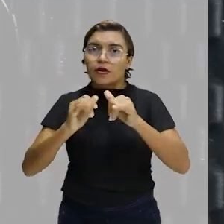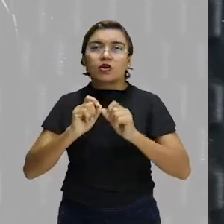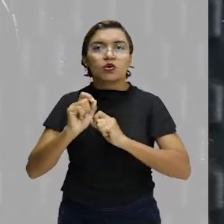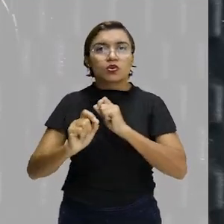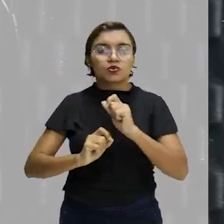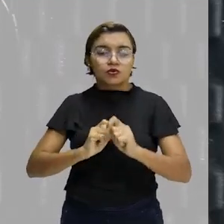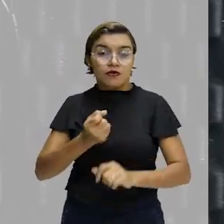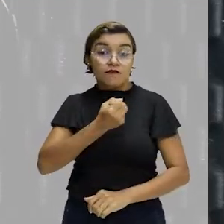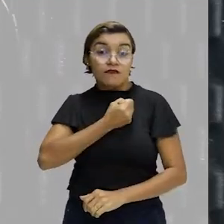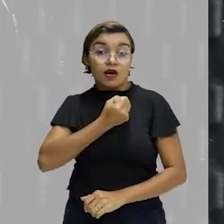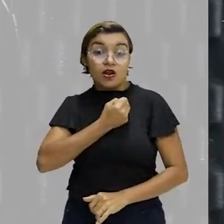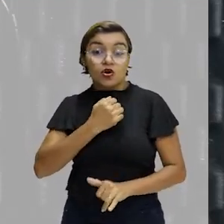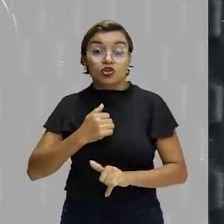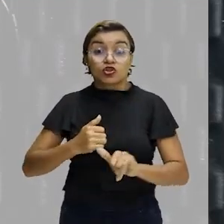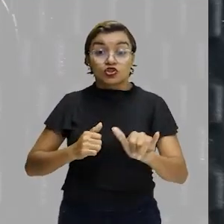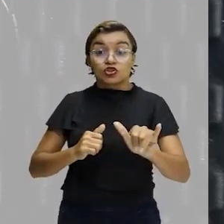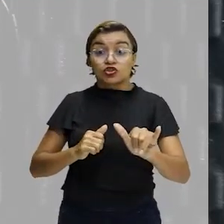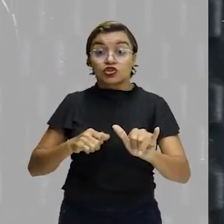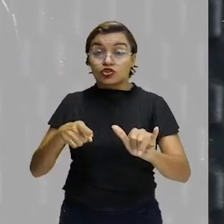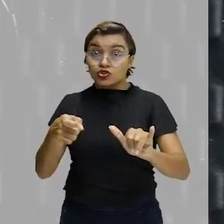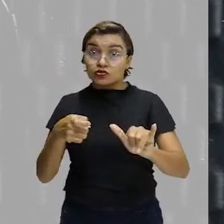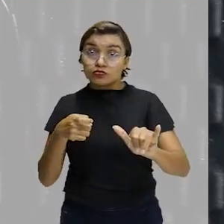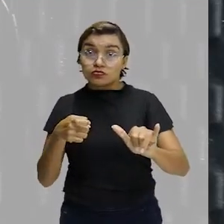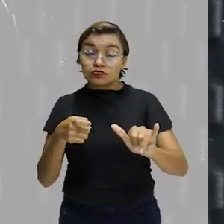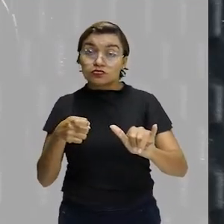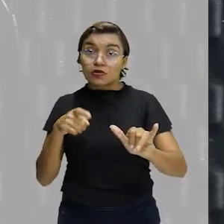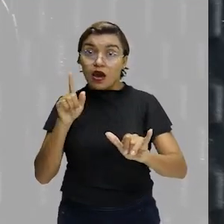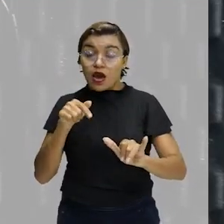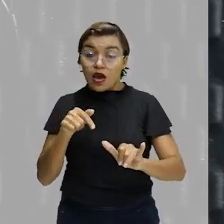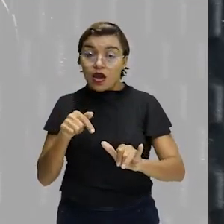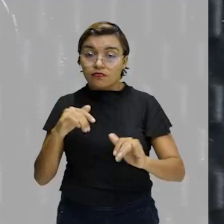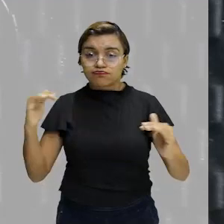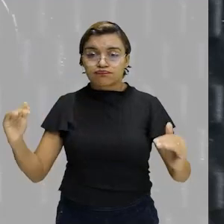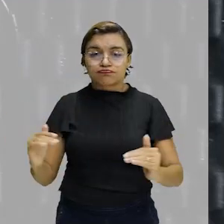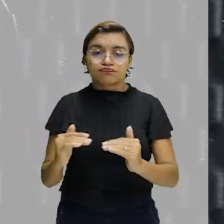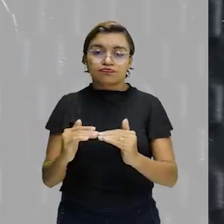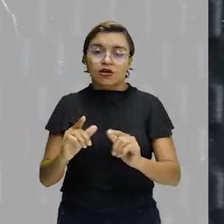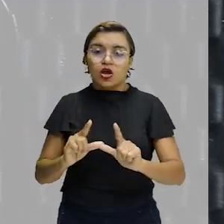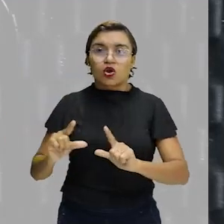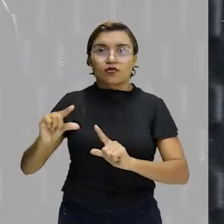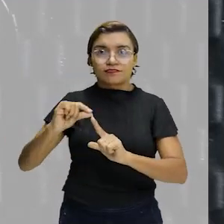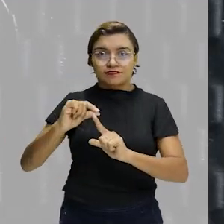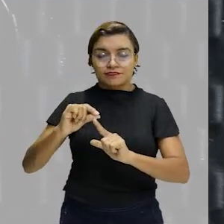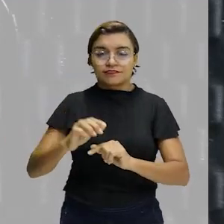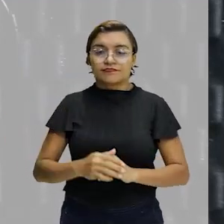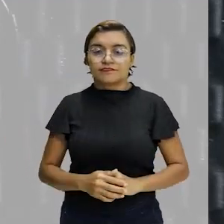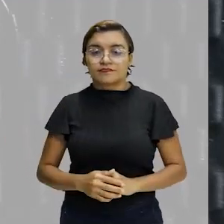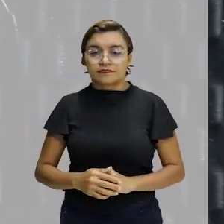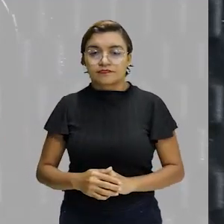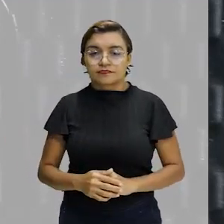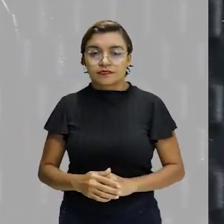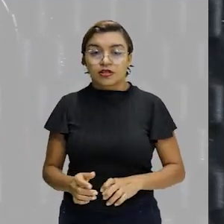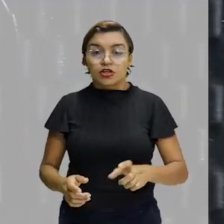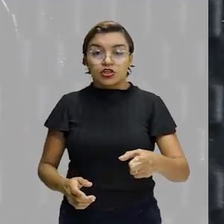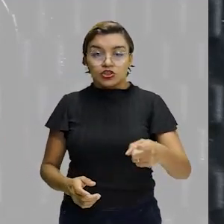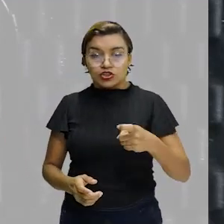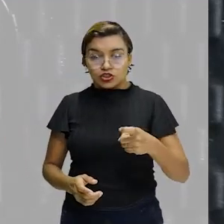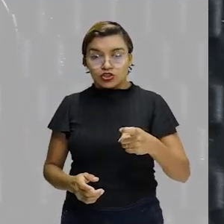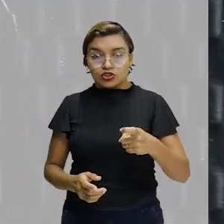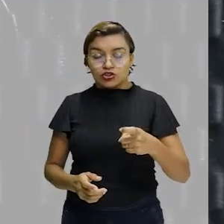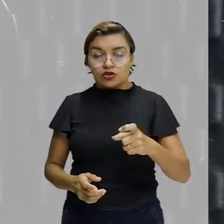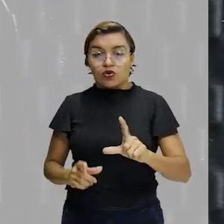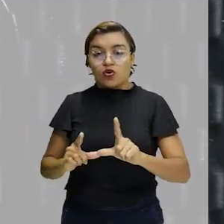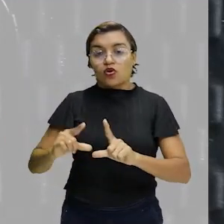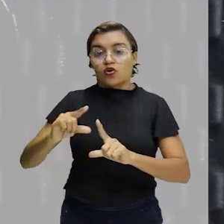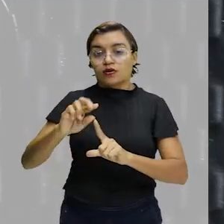que esses valores de x e y correspondem aos logaritmos. No caso, o de x é o log de R, que é o ranking, e